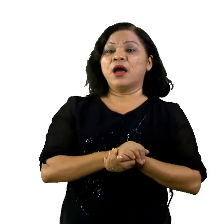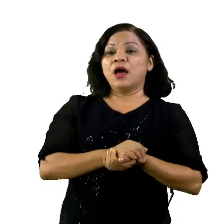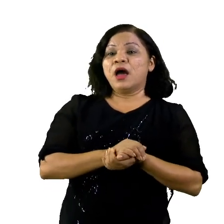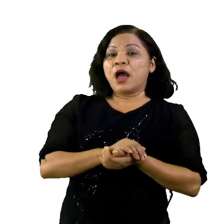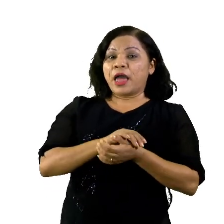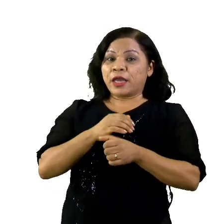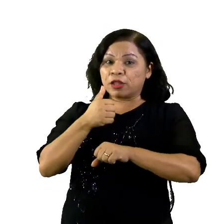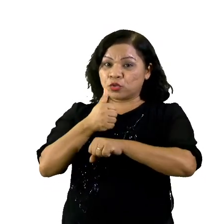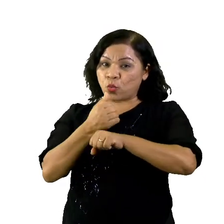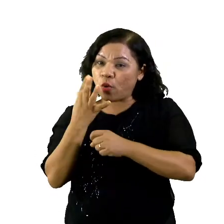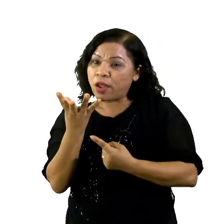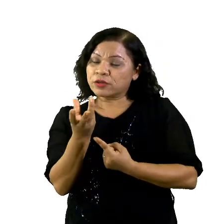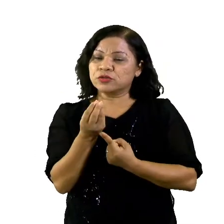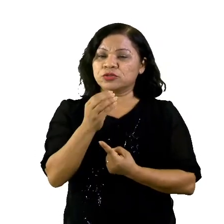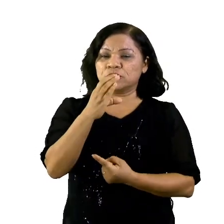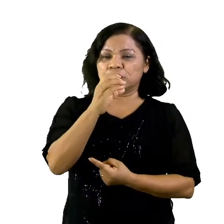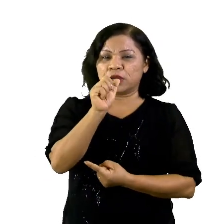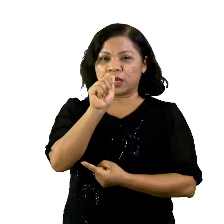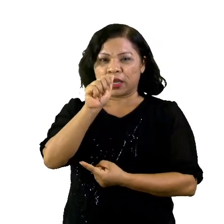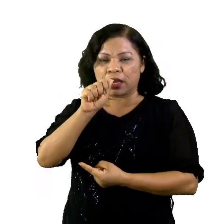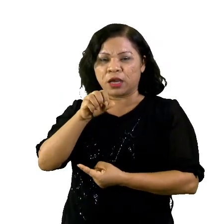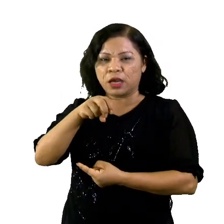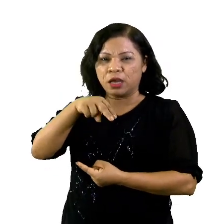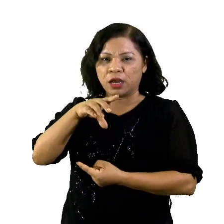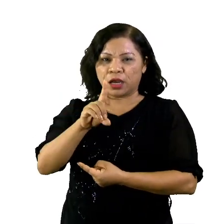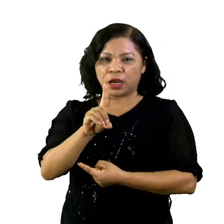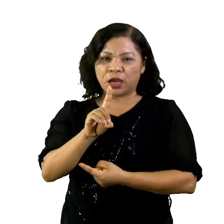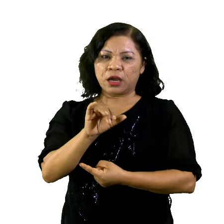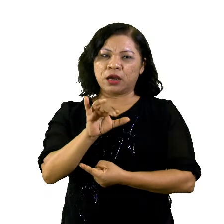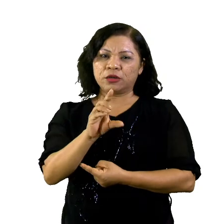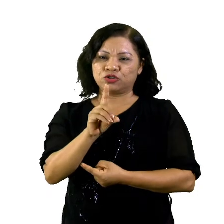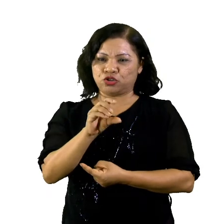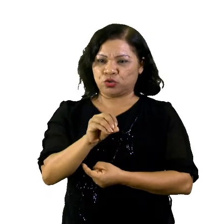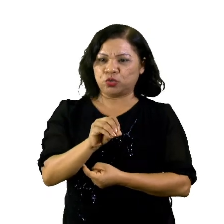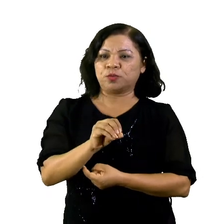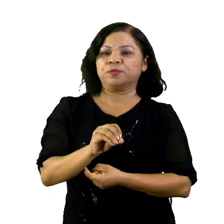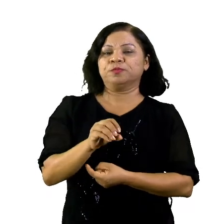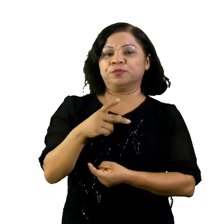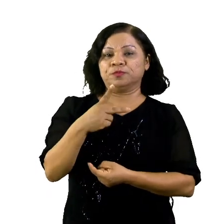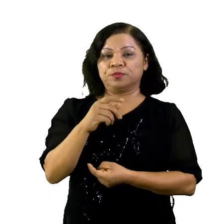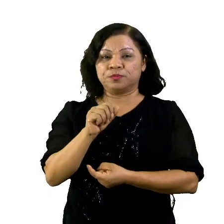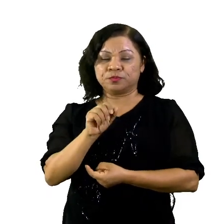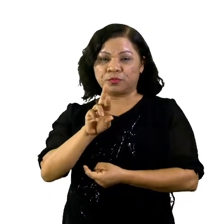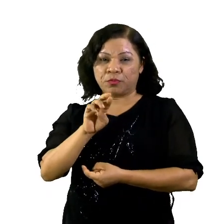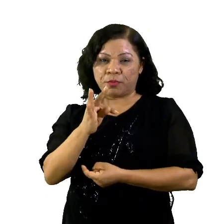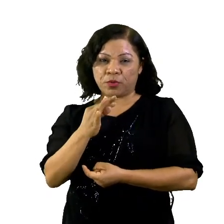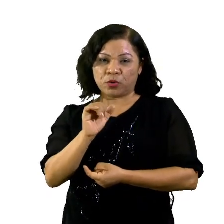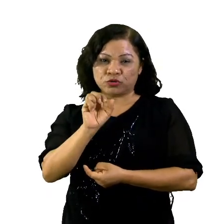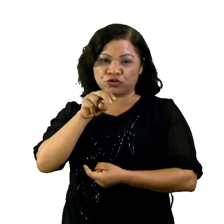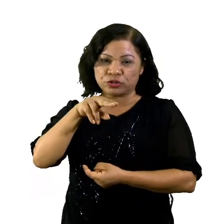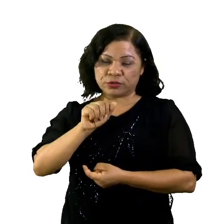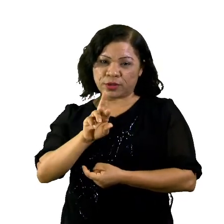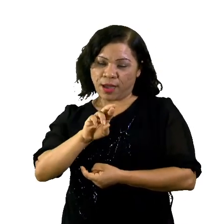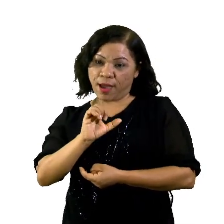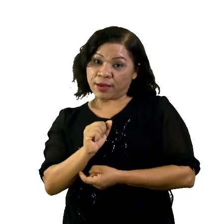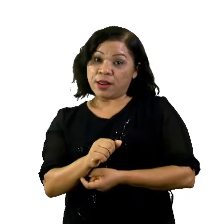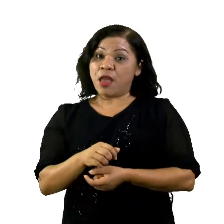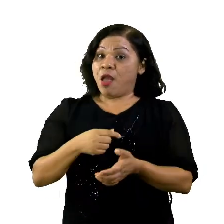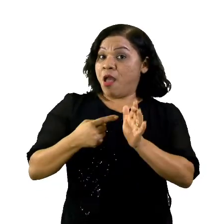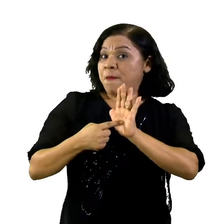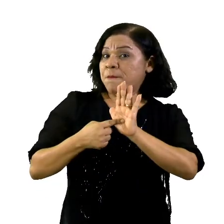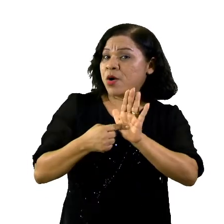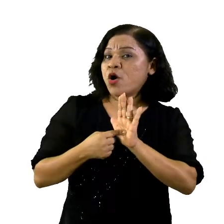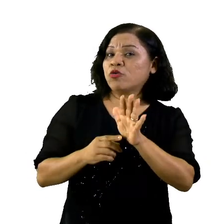O quadro tem como título Bumba Meu Boi. Essa obra mostra outra forma da festa a